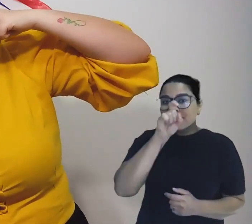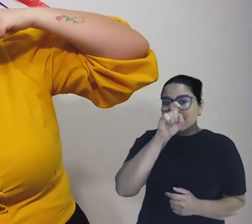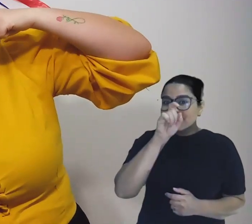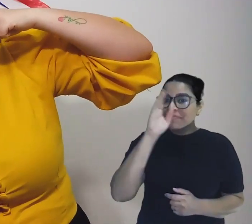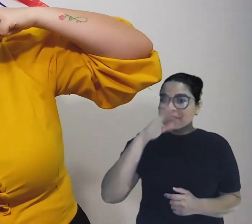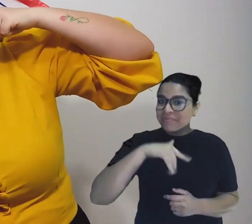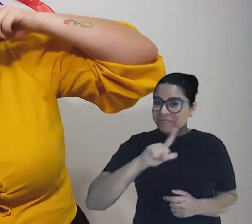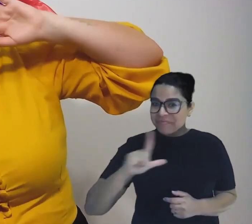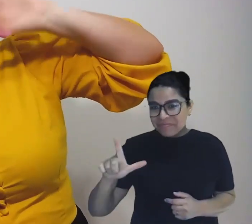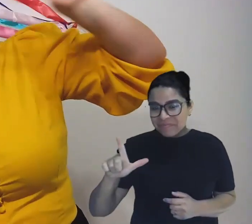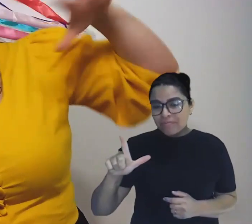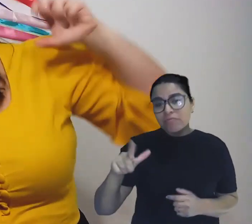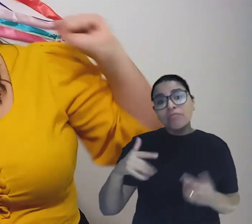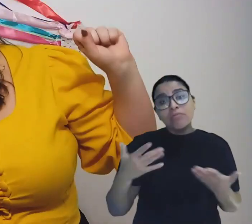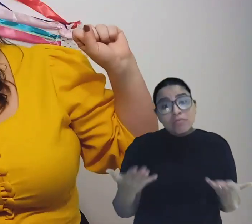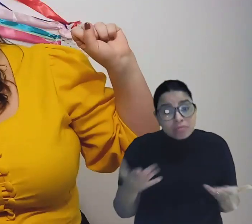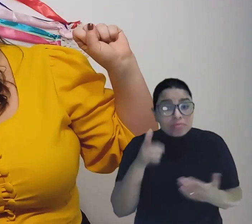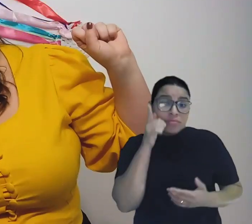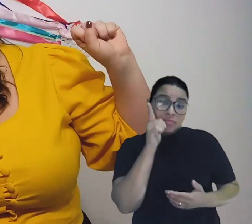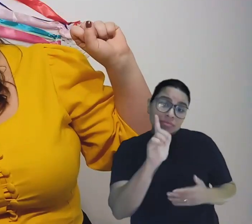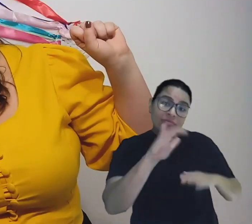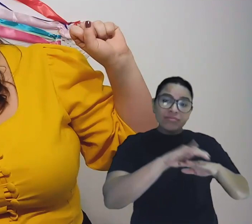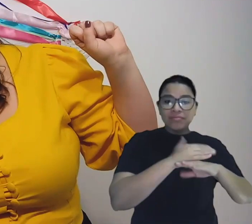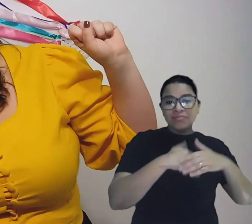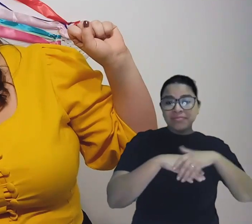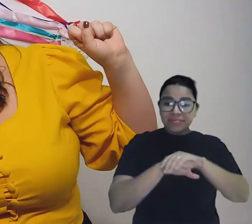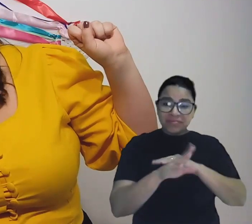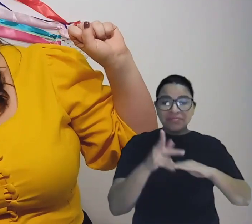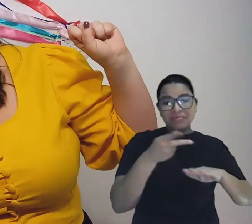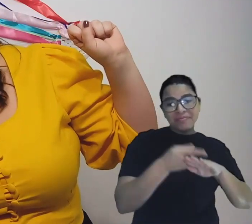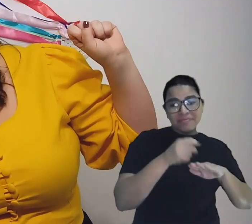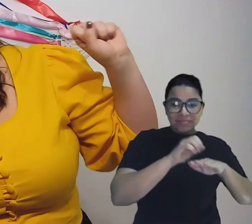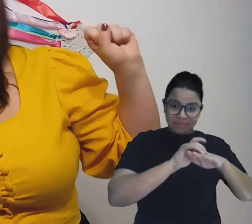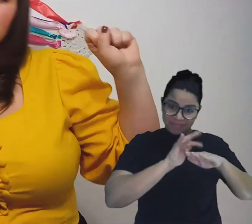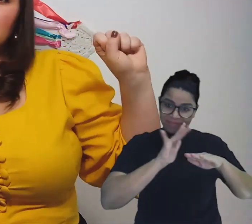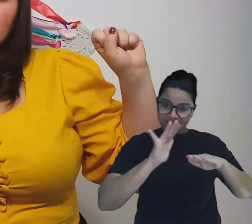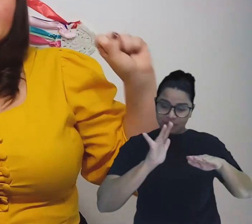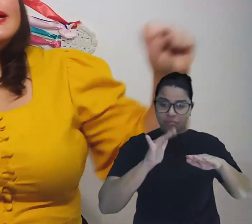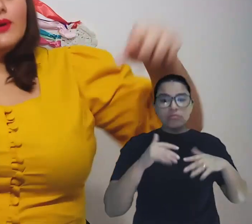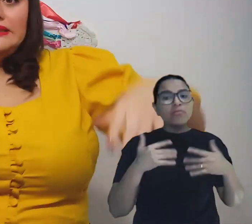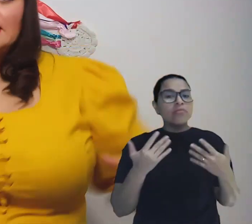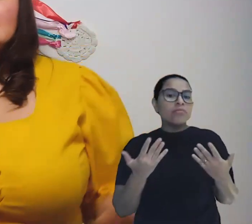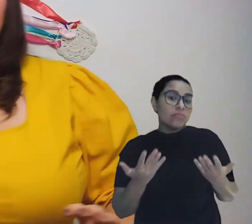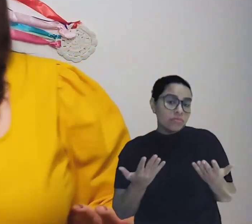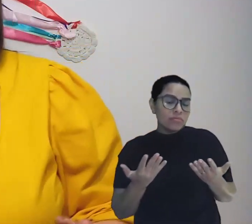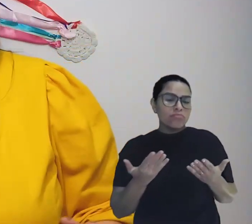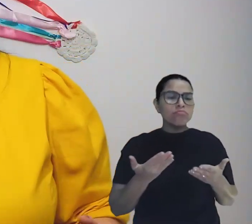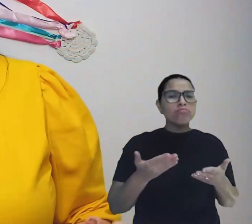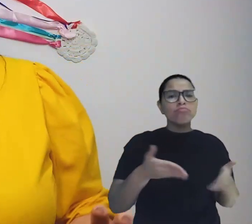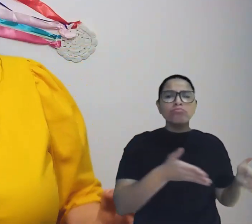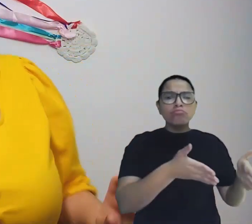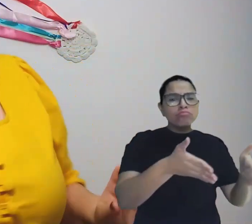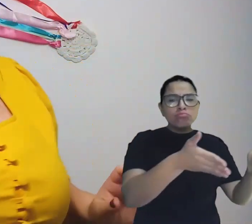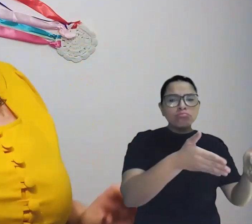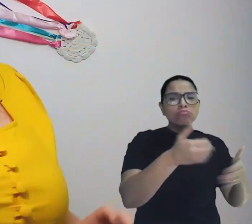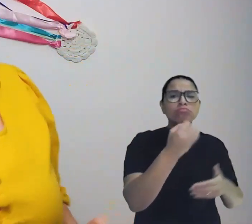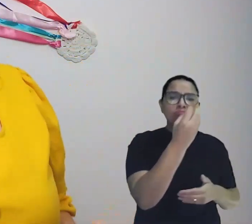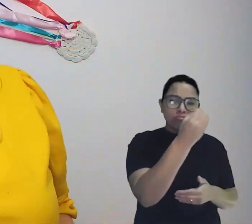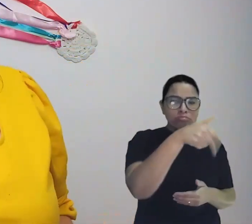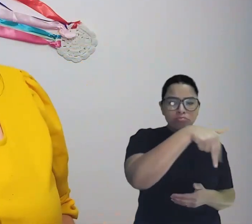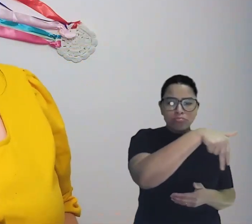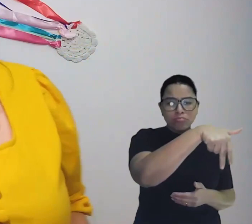do leste e acabou ficando com os sapatinhos de prata poderosos. Enquanto ela seguia caminho